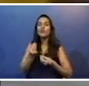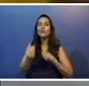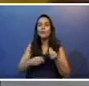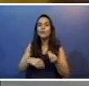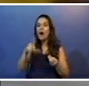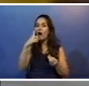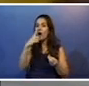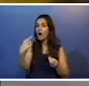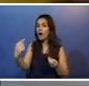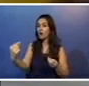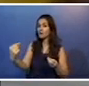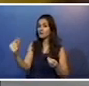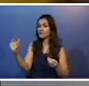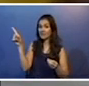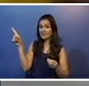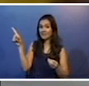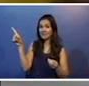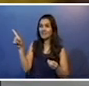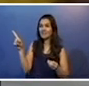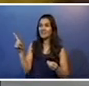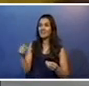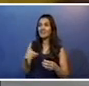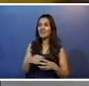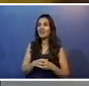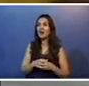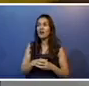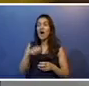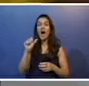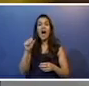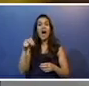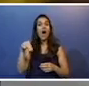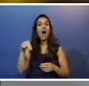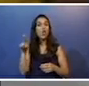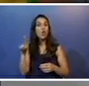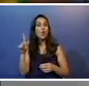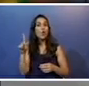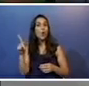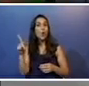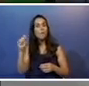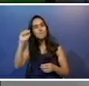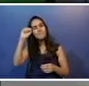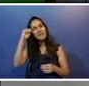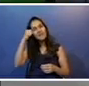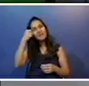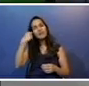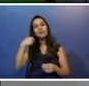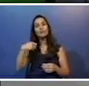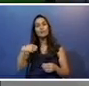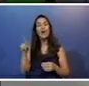boieira, tá? O carcará, o anu preto e o gavião